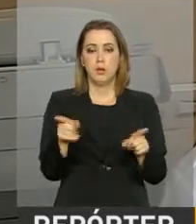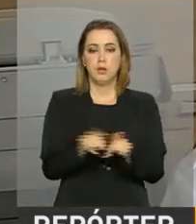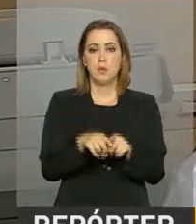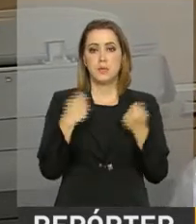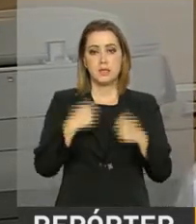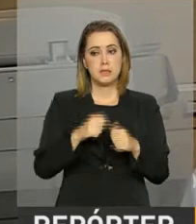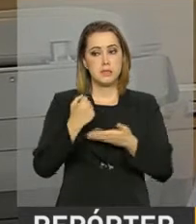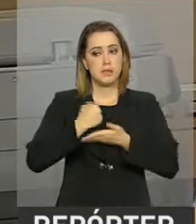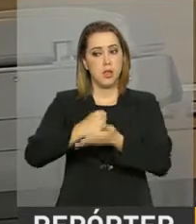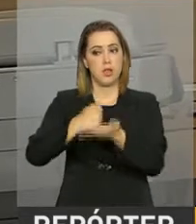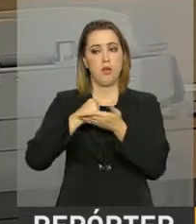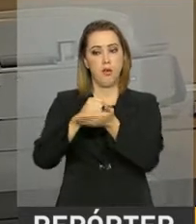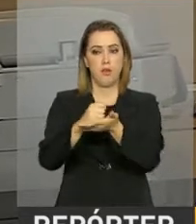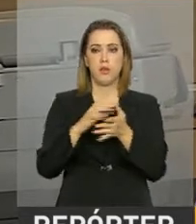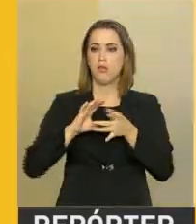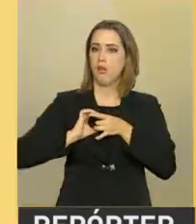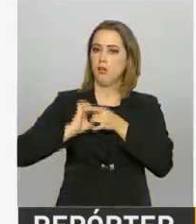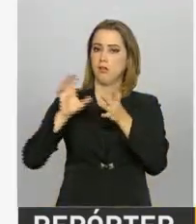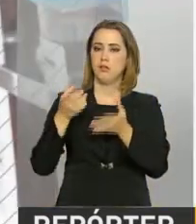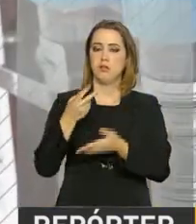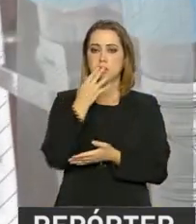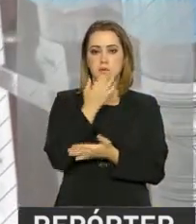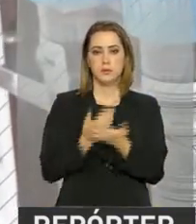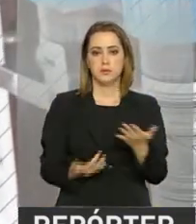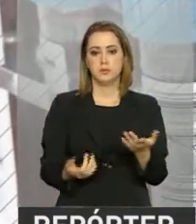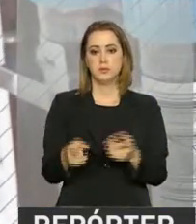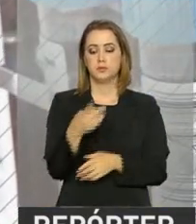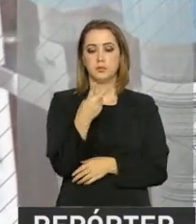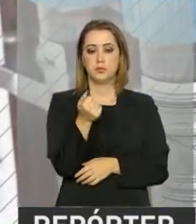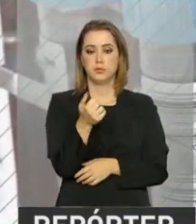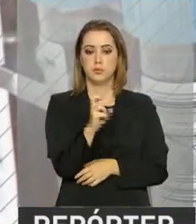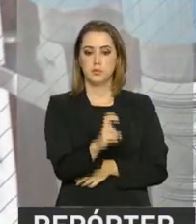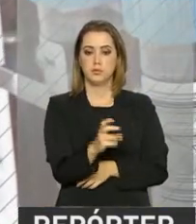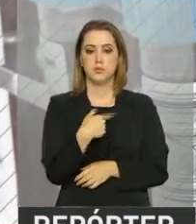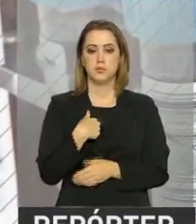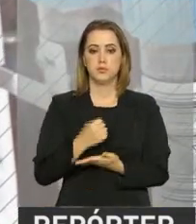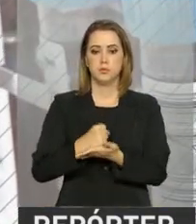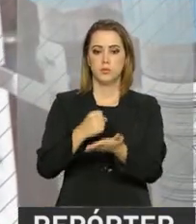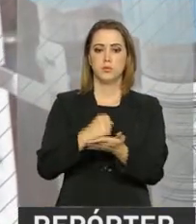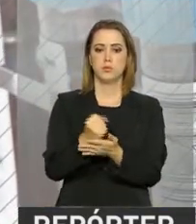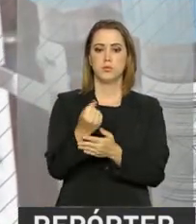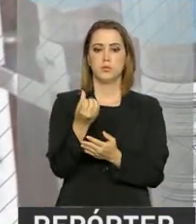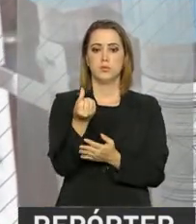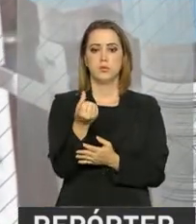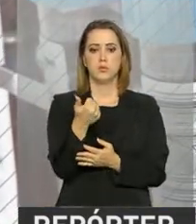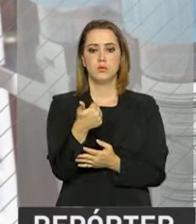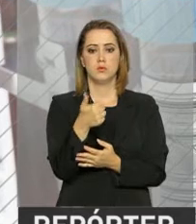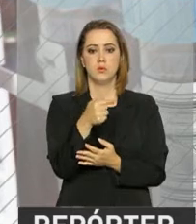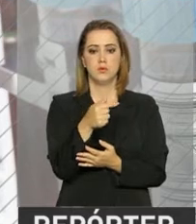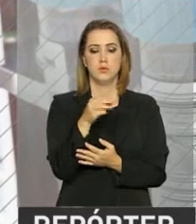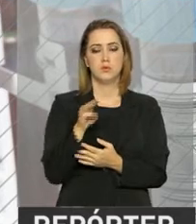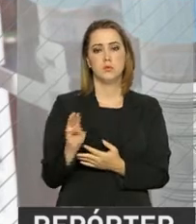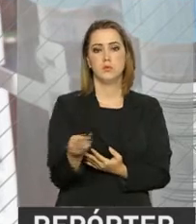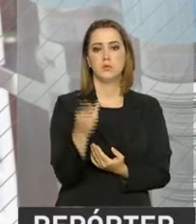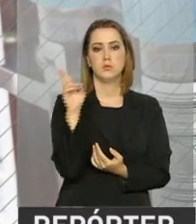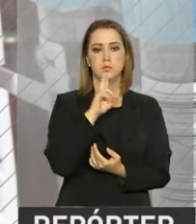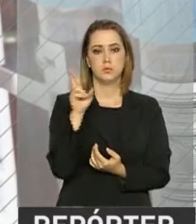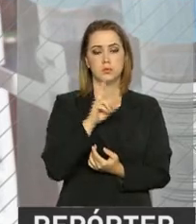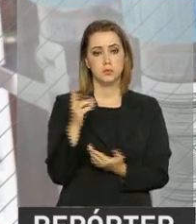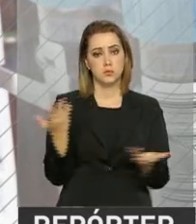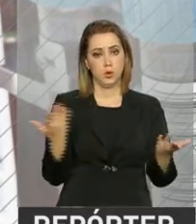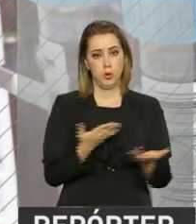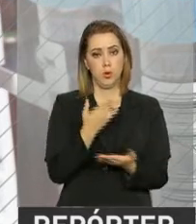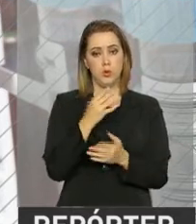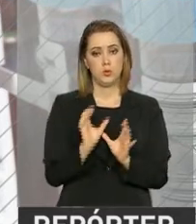dona da doação voluntária do sangue em 2015 o ministério da saúde investiu 617 milhões de reais na rede